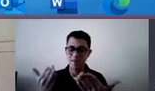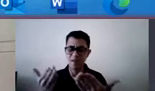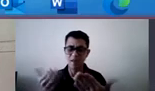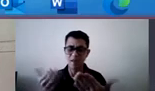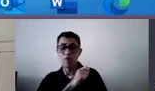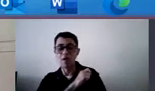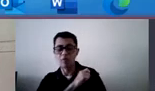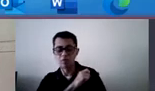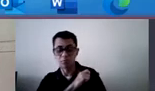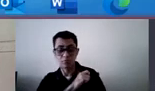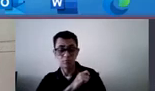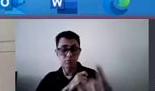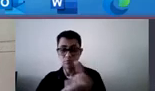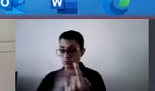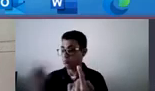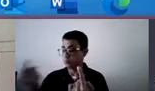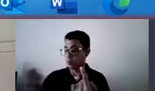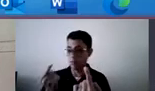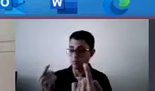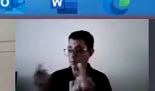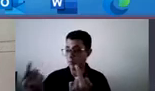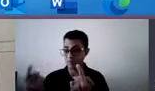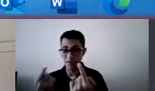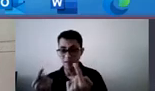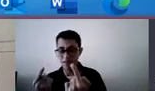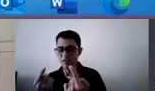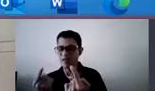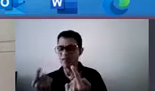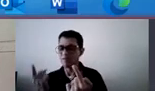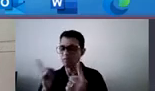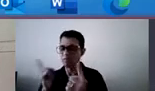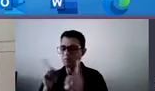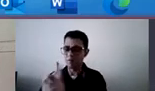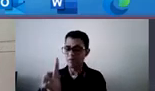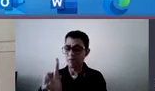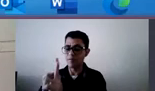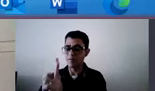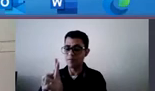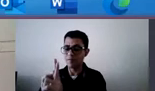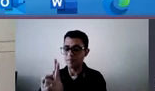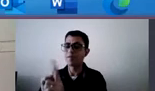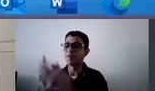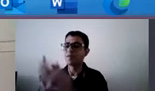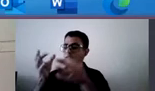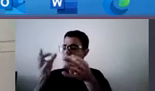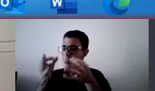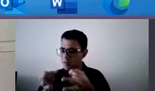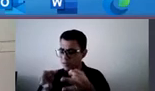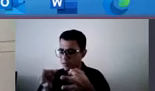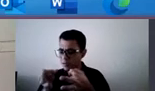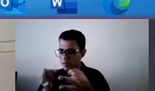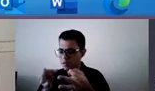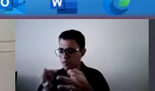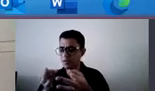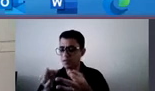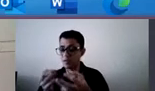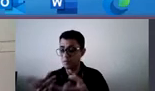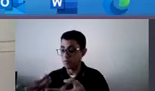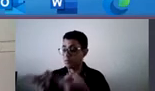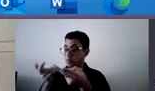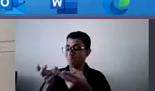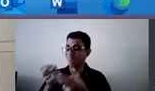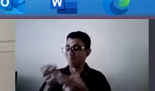alunos, né, uma situação que vai aparecer, com certeza, a questão também de um luto ali de um